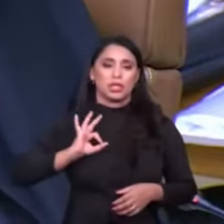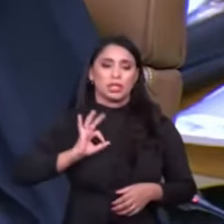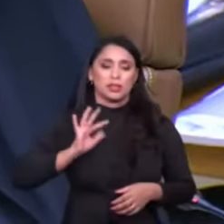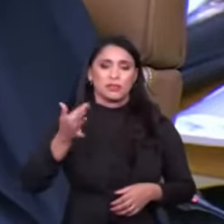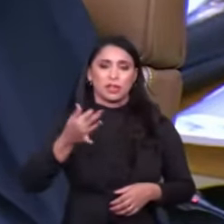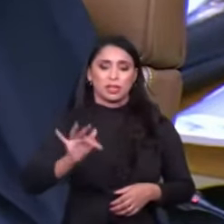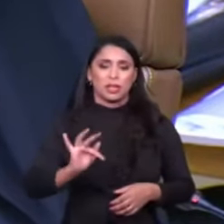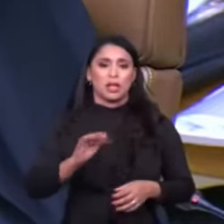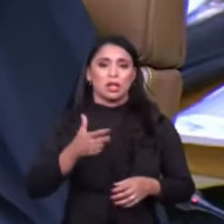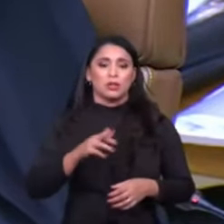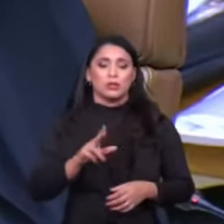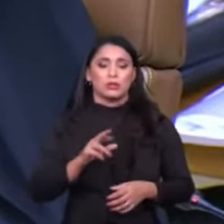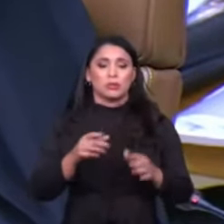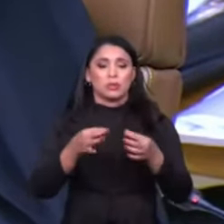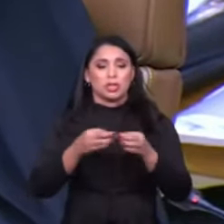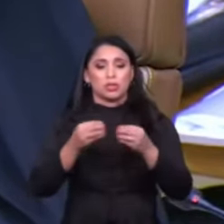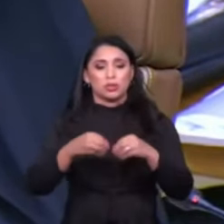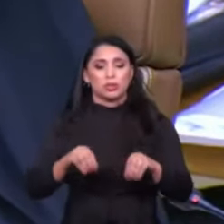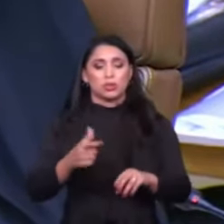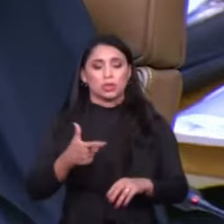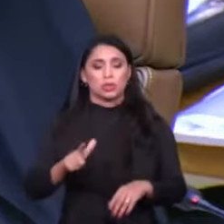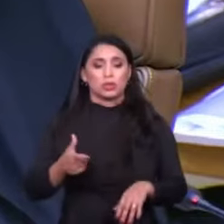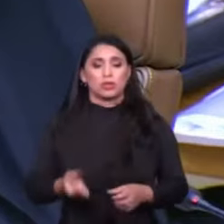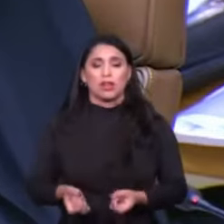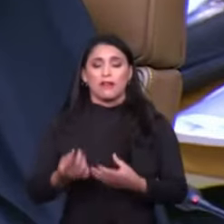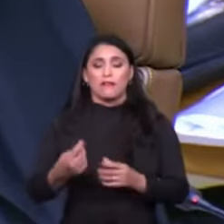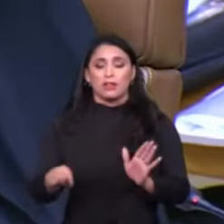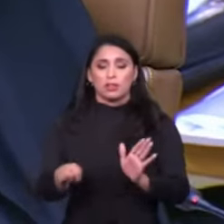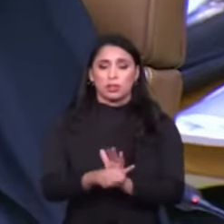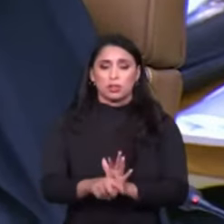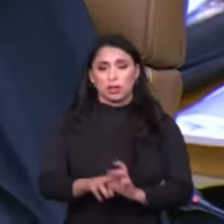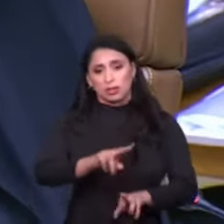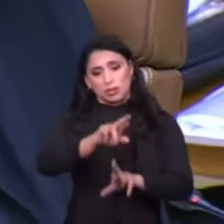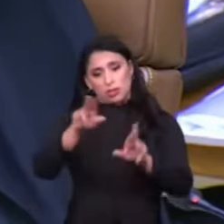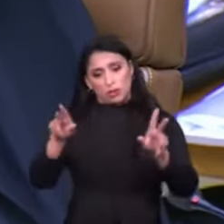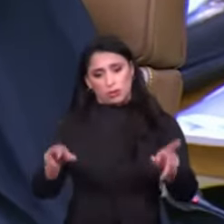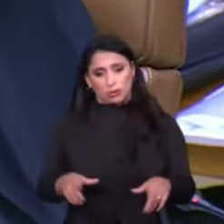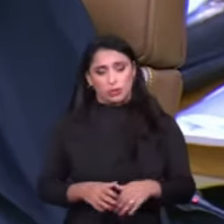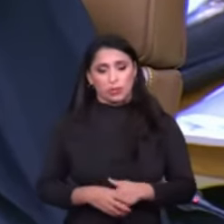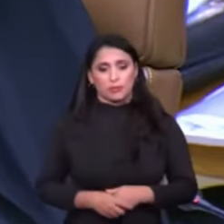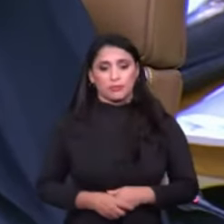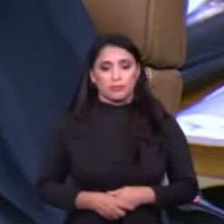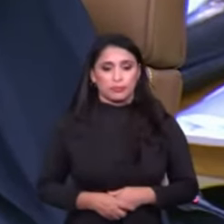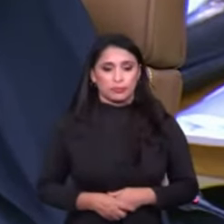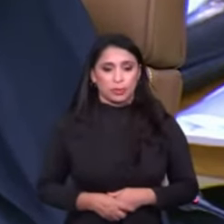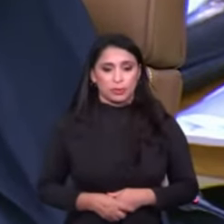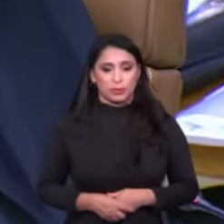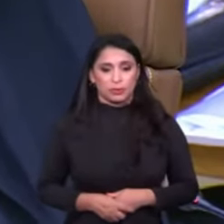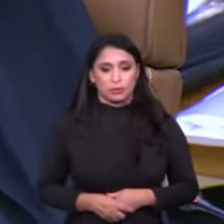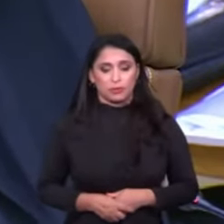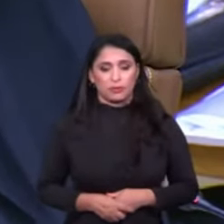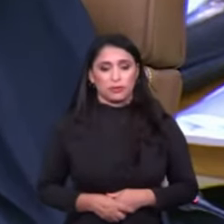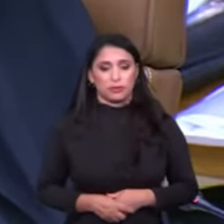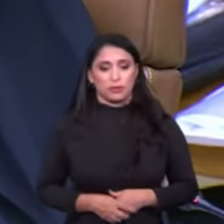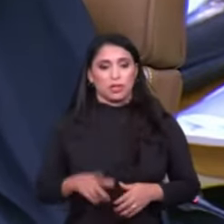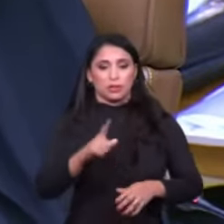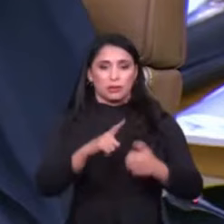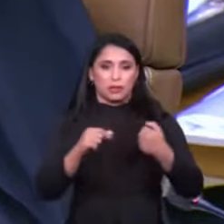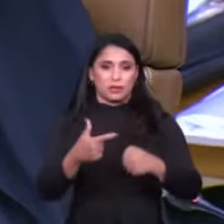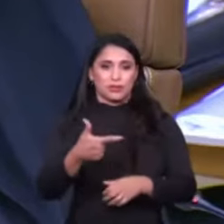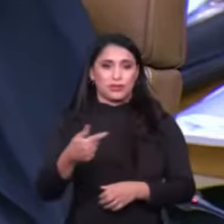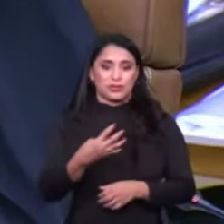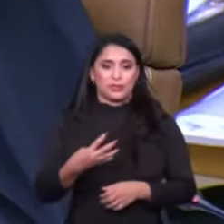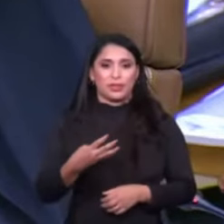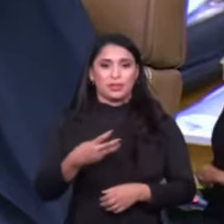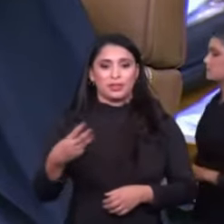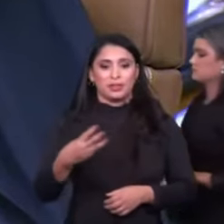forças, prevenir e reprimir o tráfico ilícito, entorpecentes e drogas afins. Ainda na seara processual penal, determinou no artigo 243